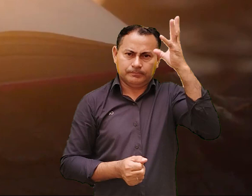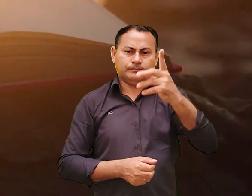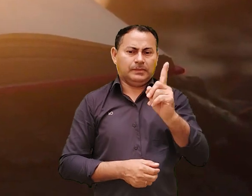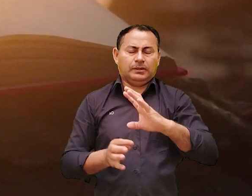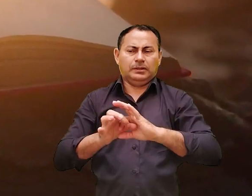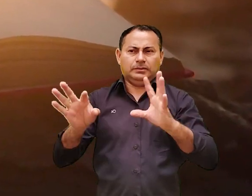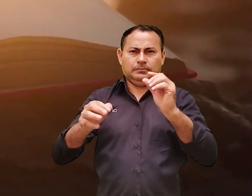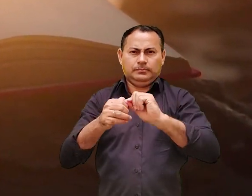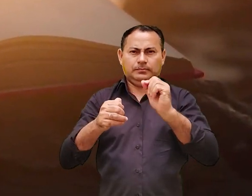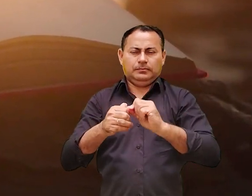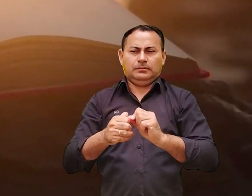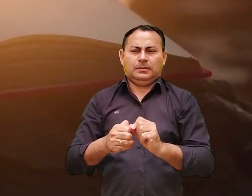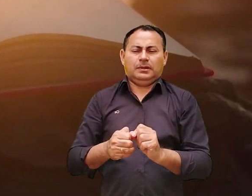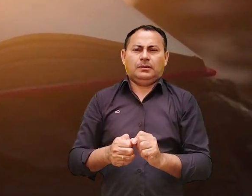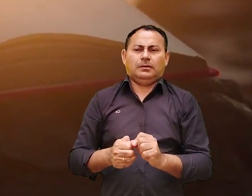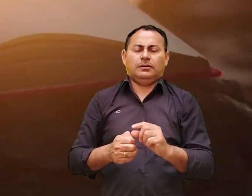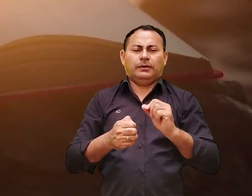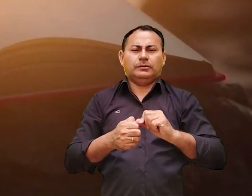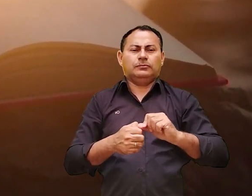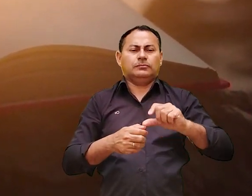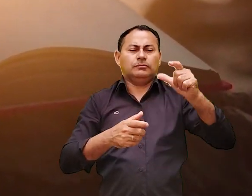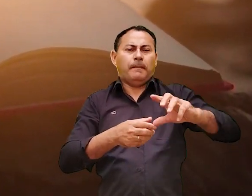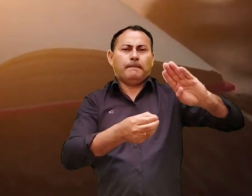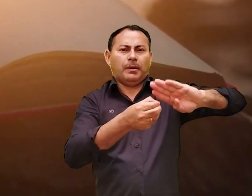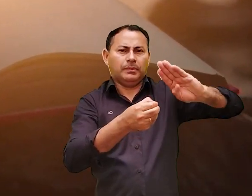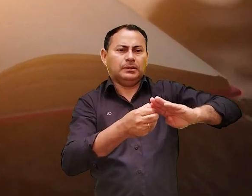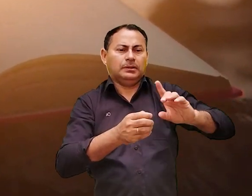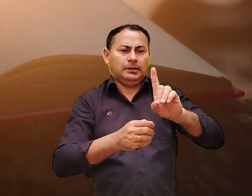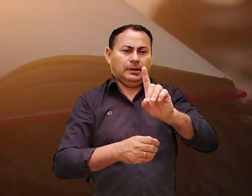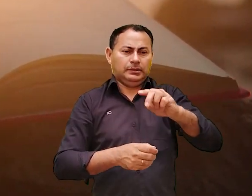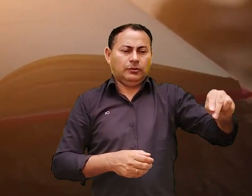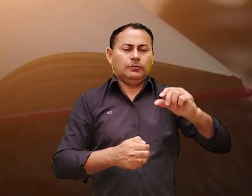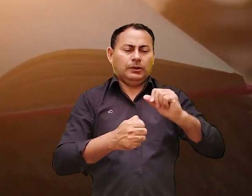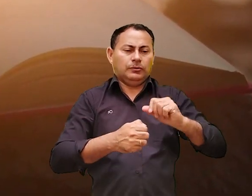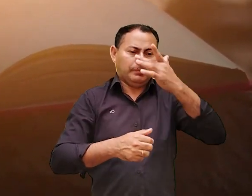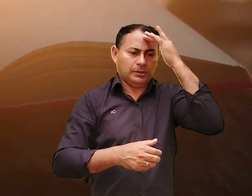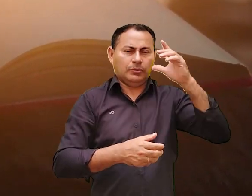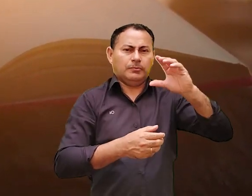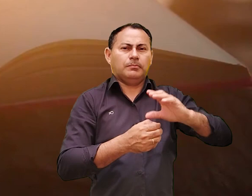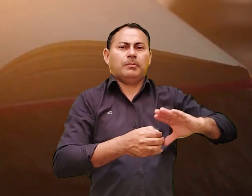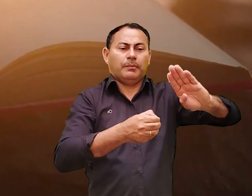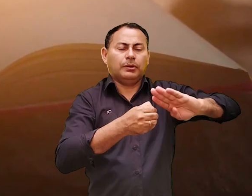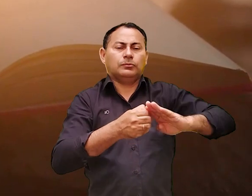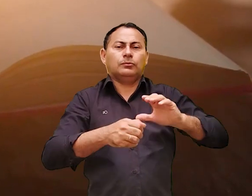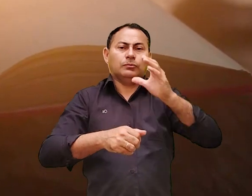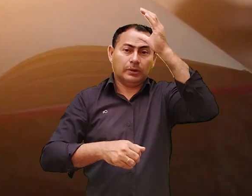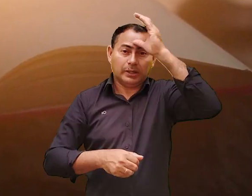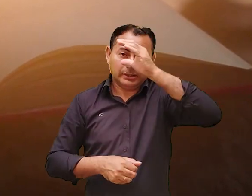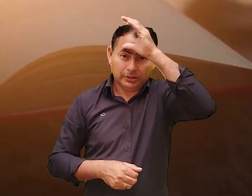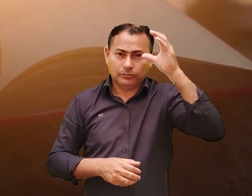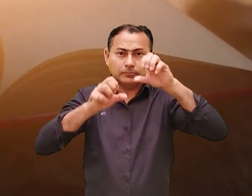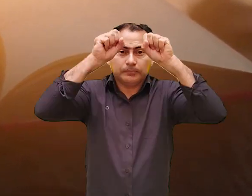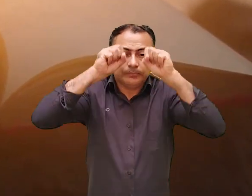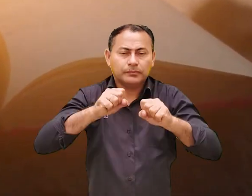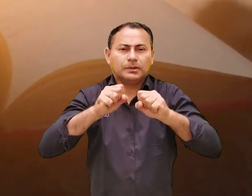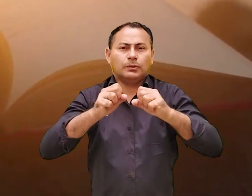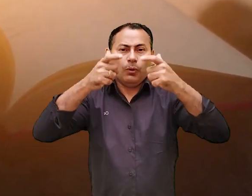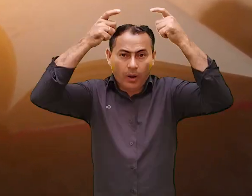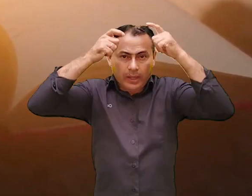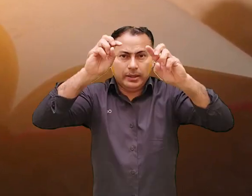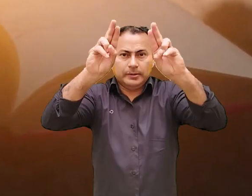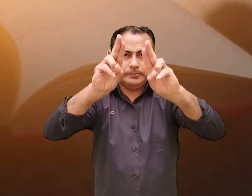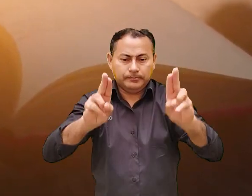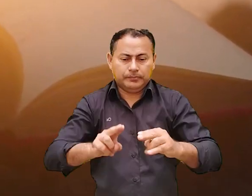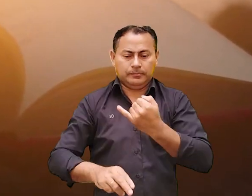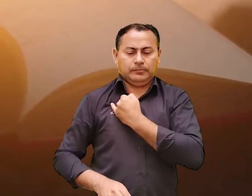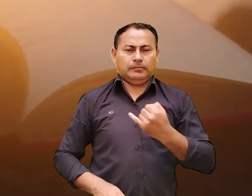não deixar que fizessem dele um babilônio. Daniel fez de um babilônio um cristão. O testemunho de Nabucodonosor,